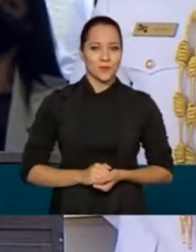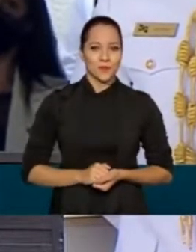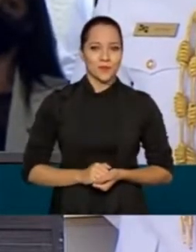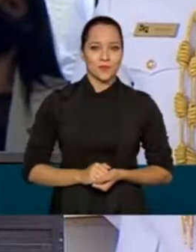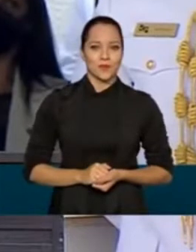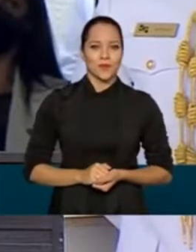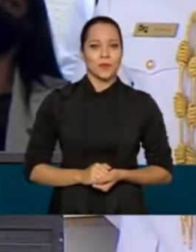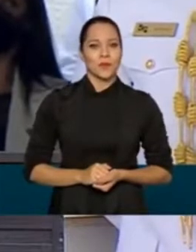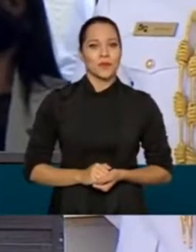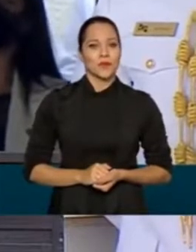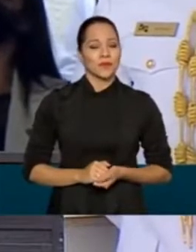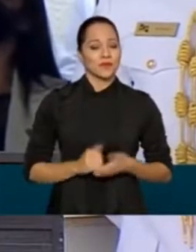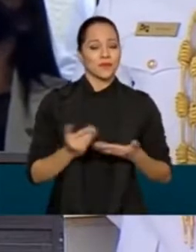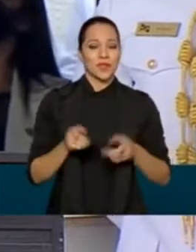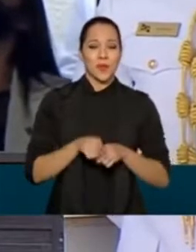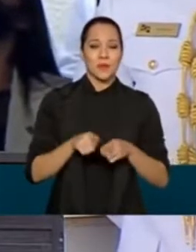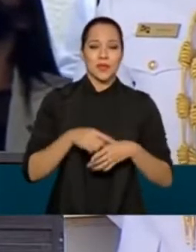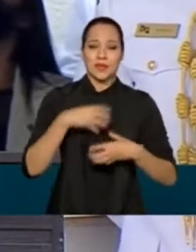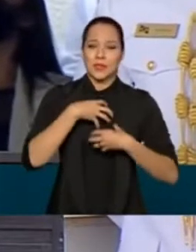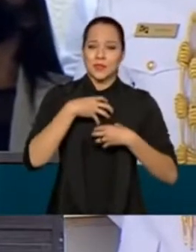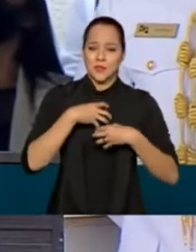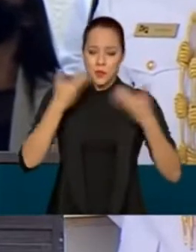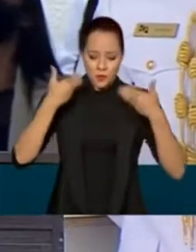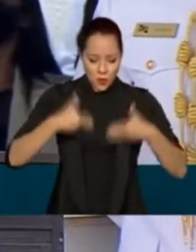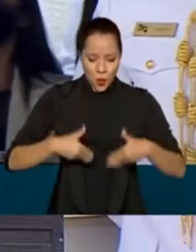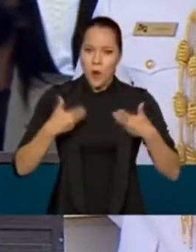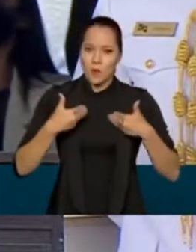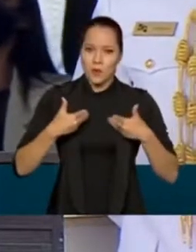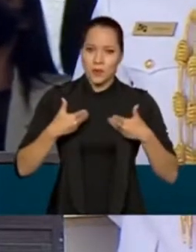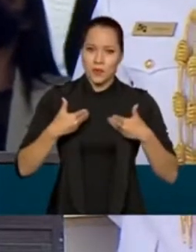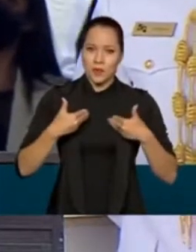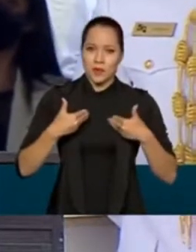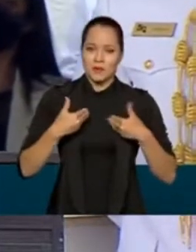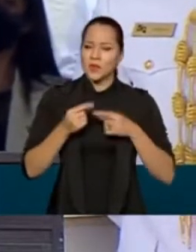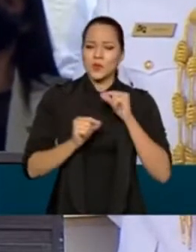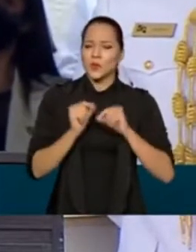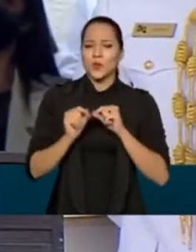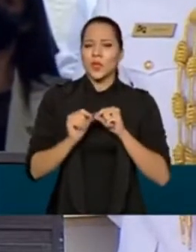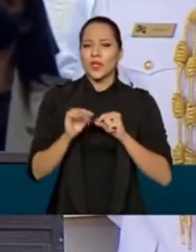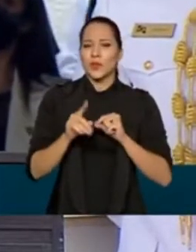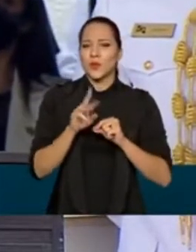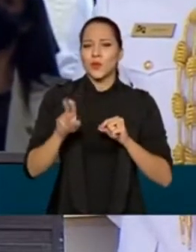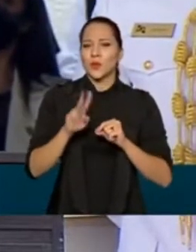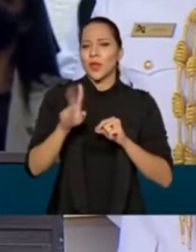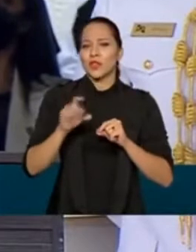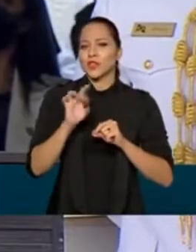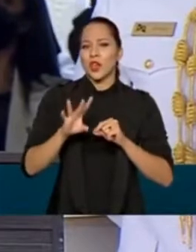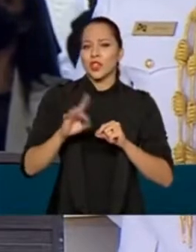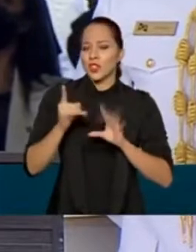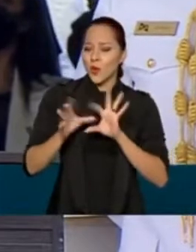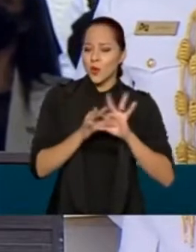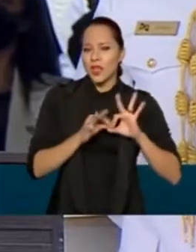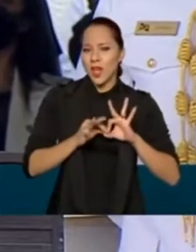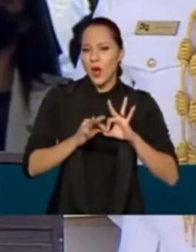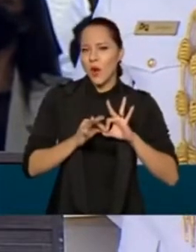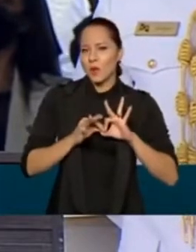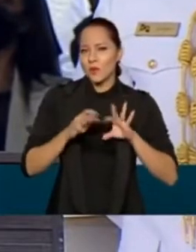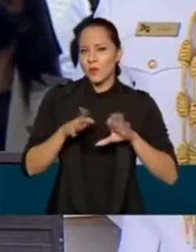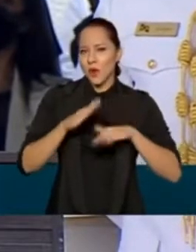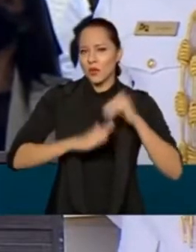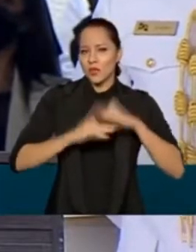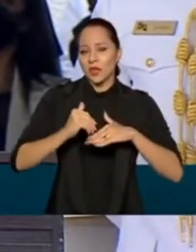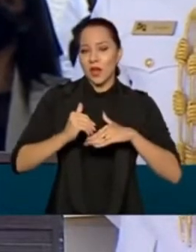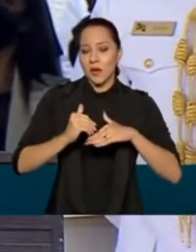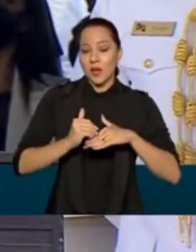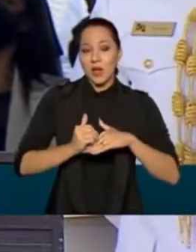amizade, espírito de corpo, não corporativismo, e que muitas vezes esperam